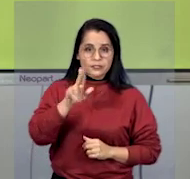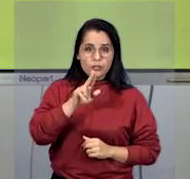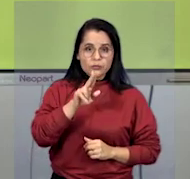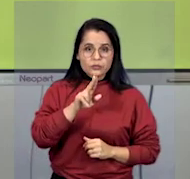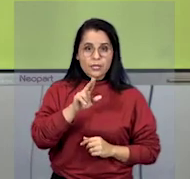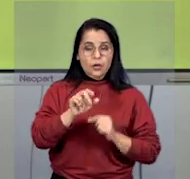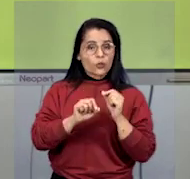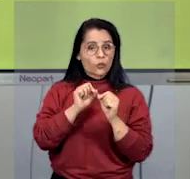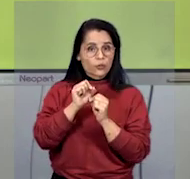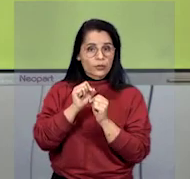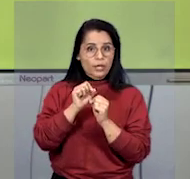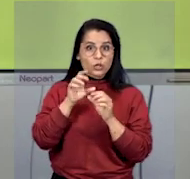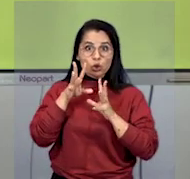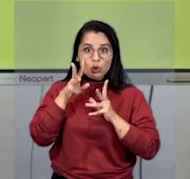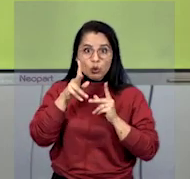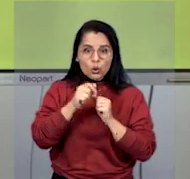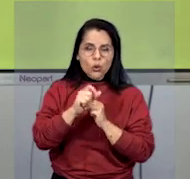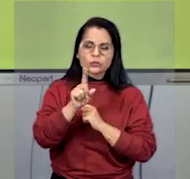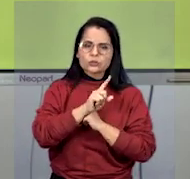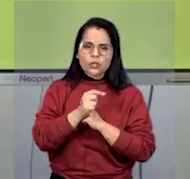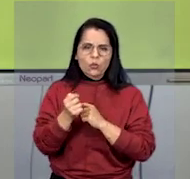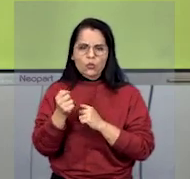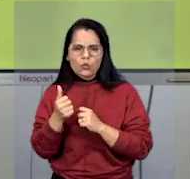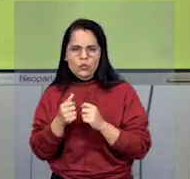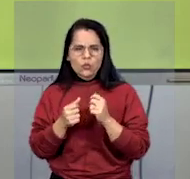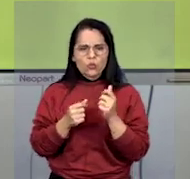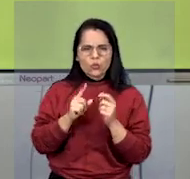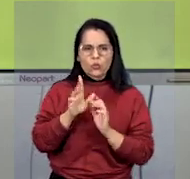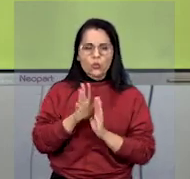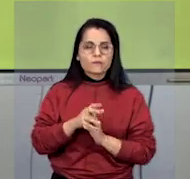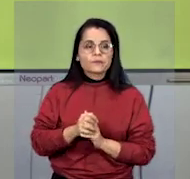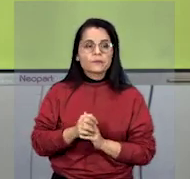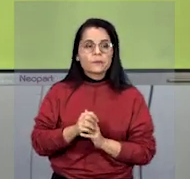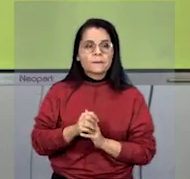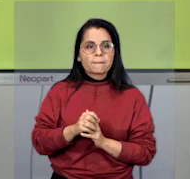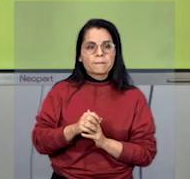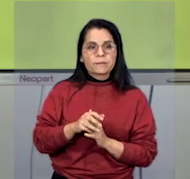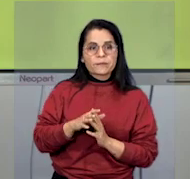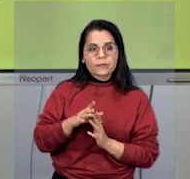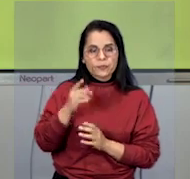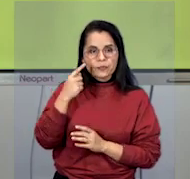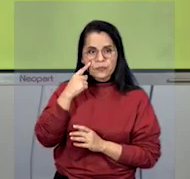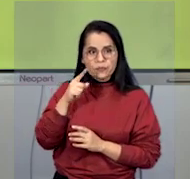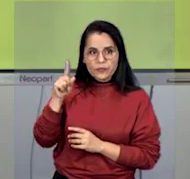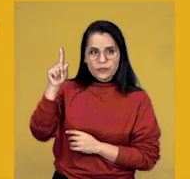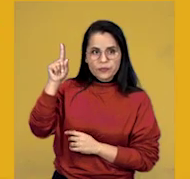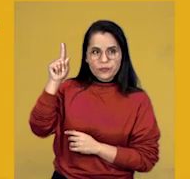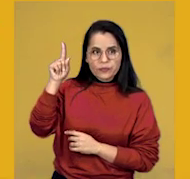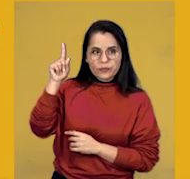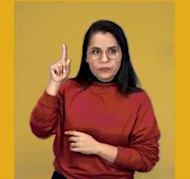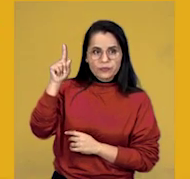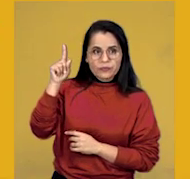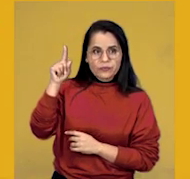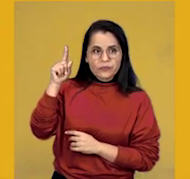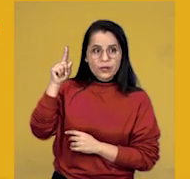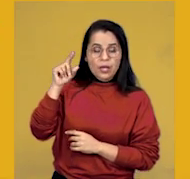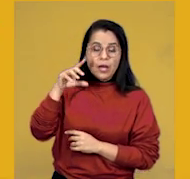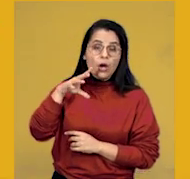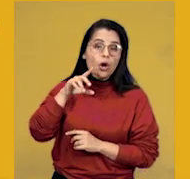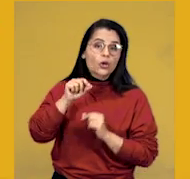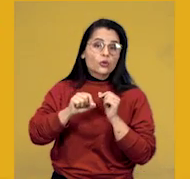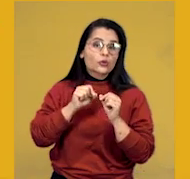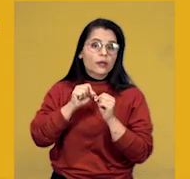aqui. Não são todos, são alguns, ok? Até mesmo, inclusive. Olha